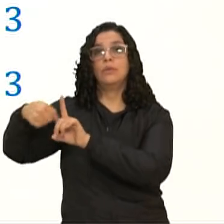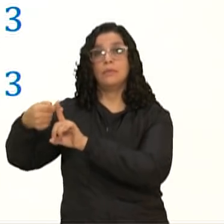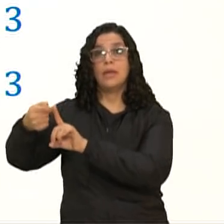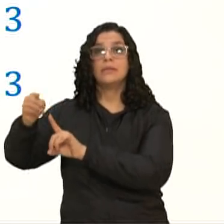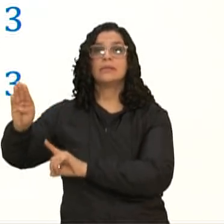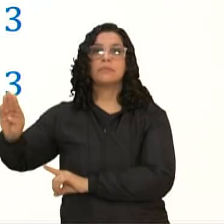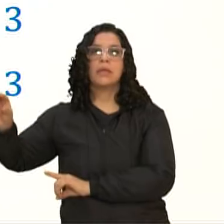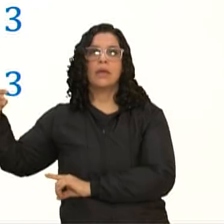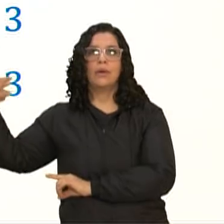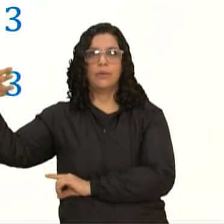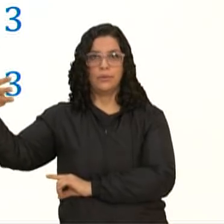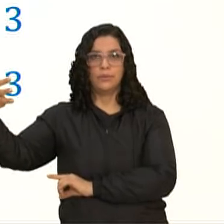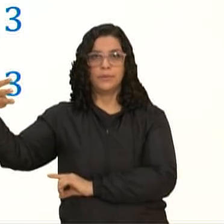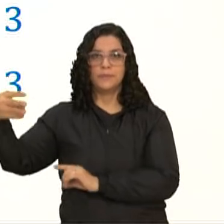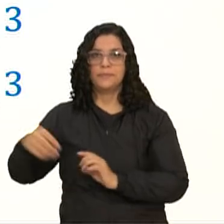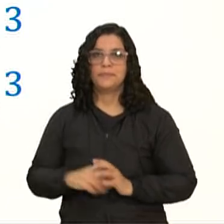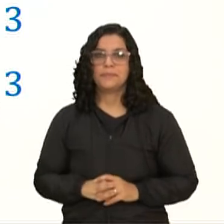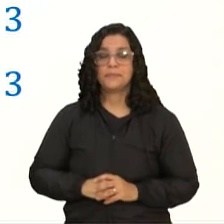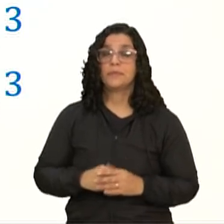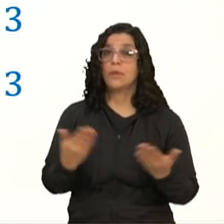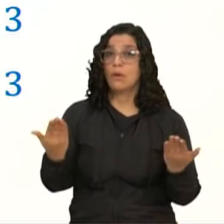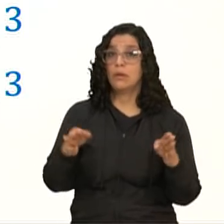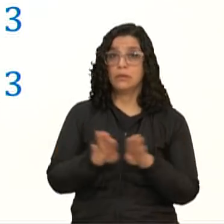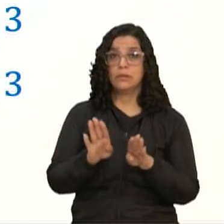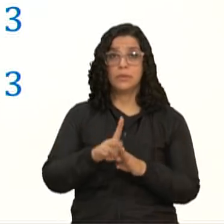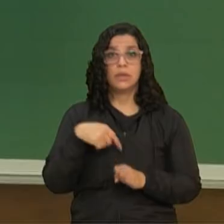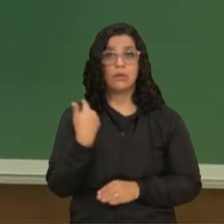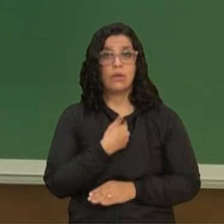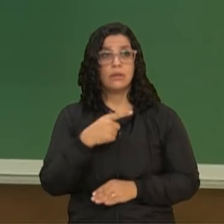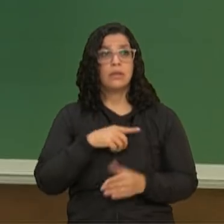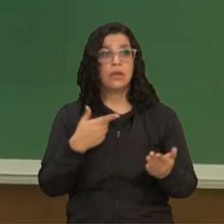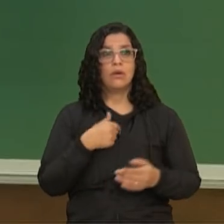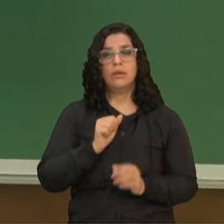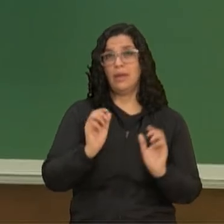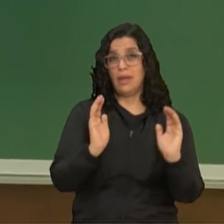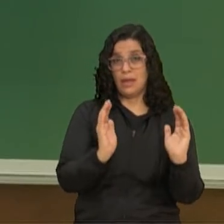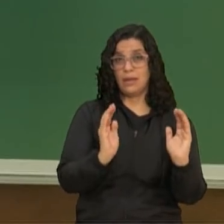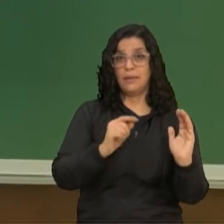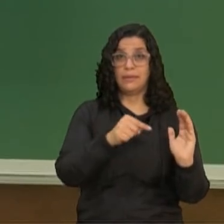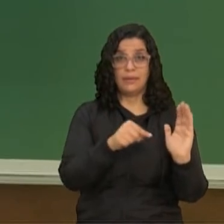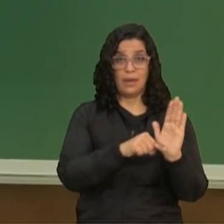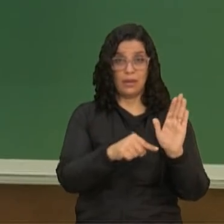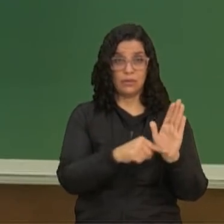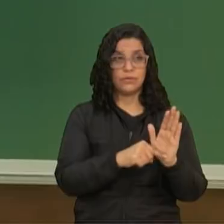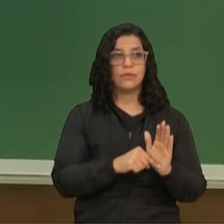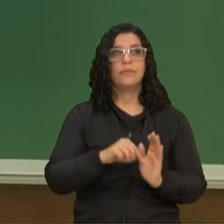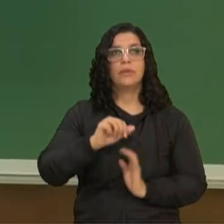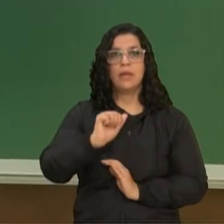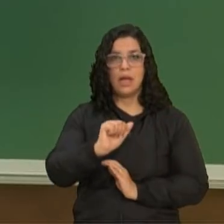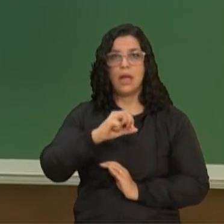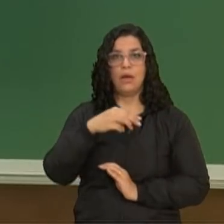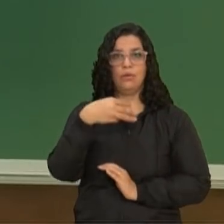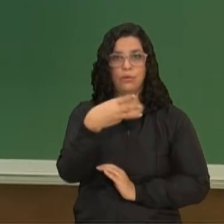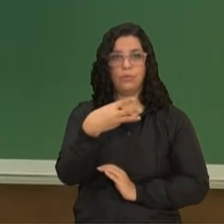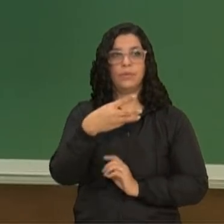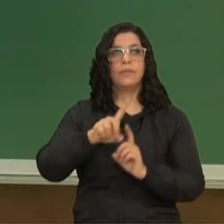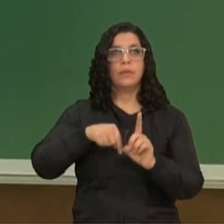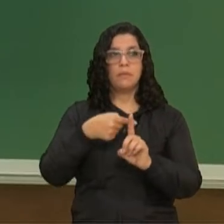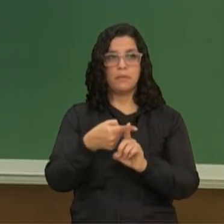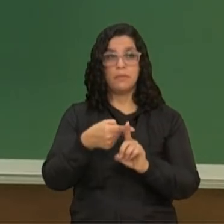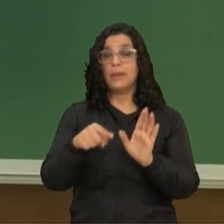ao quadrado, mais o cubo do segundo. E o quadrado, ou o cubo da diferença é o primeiro ao